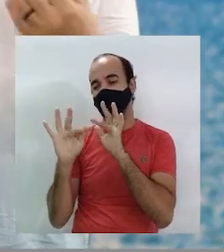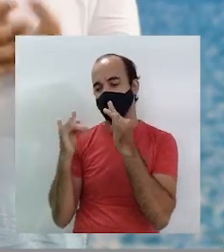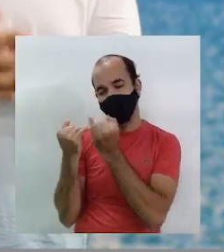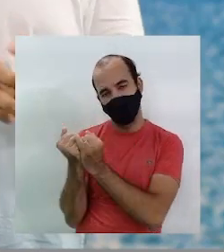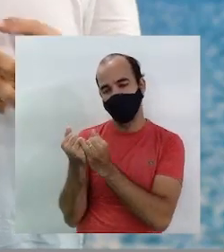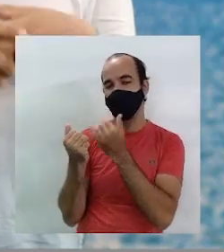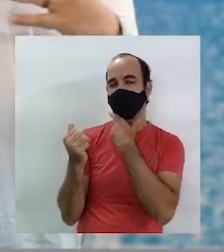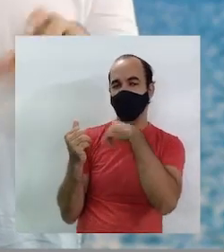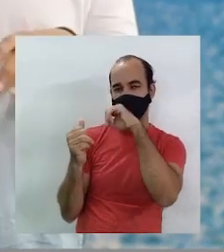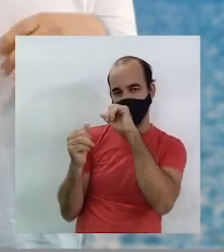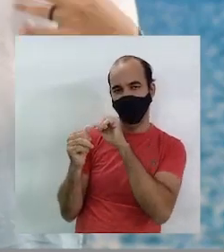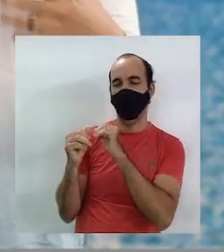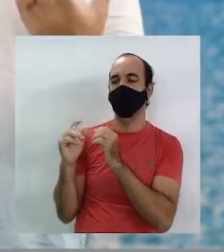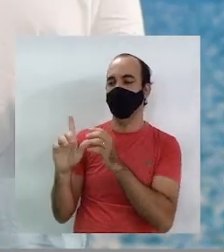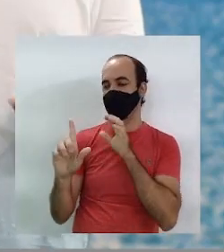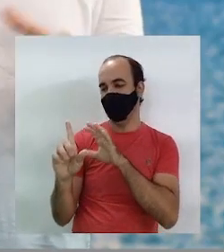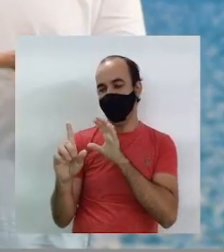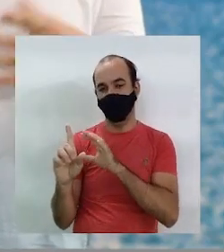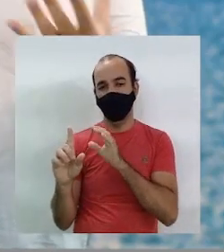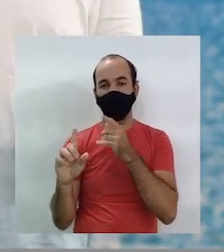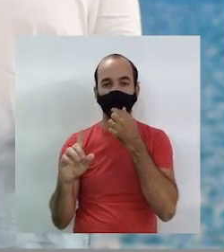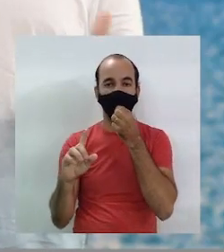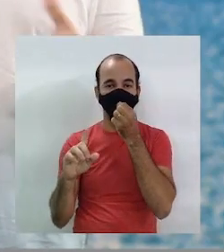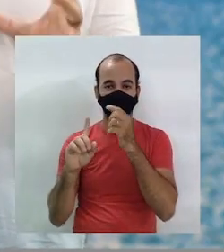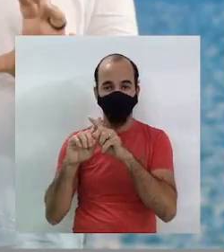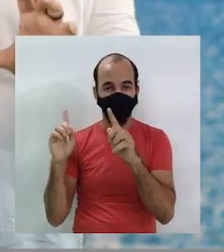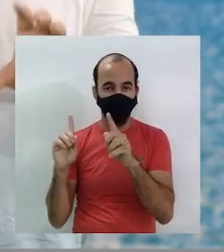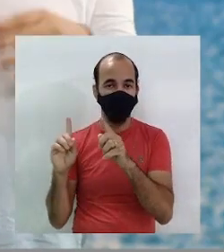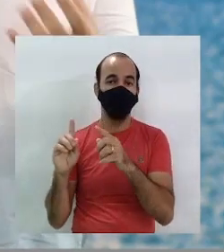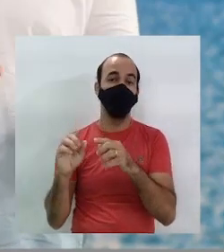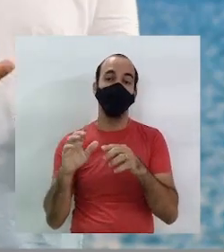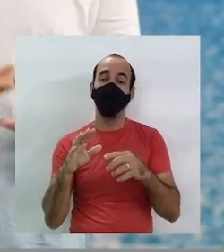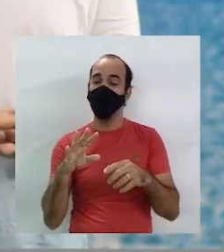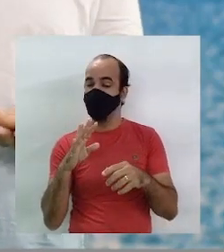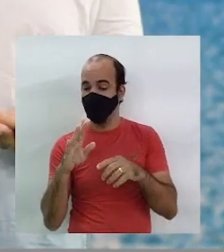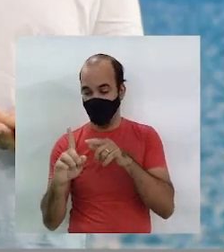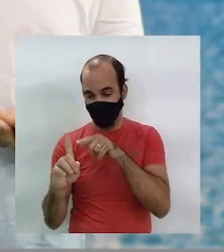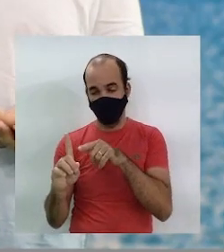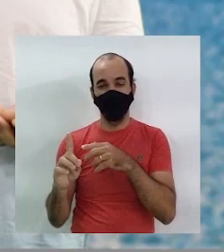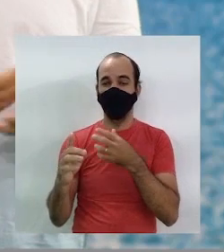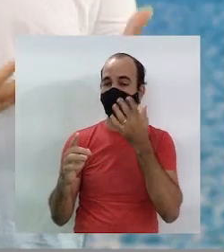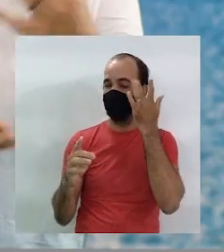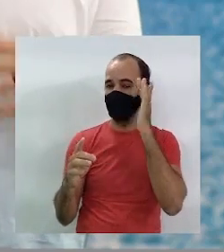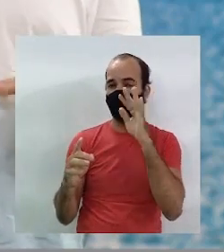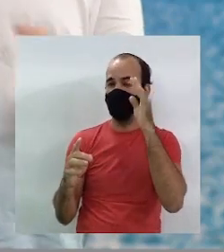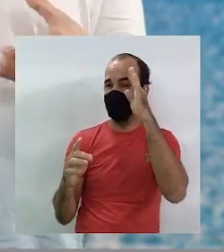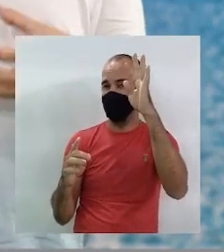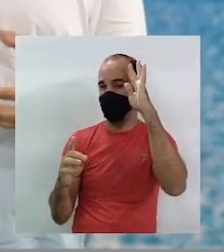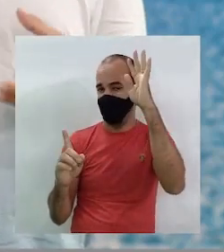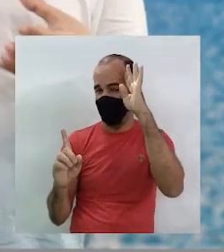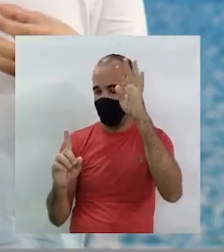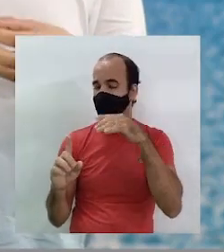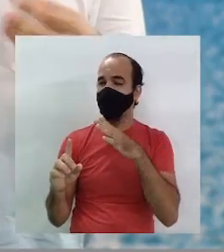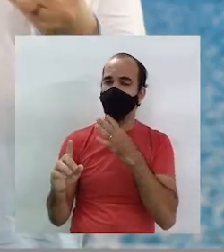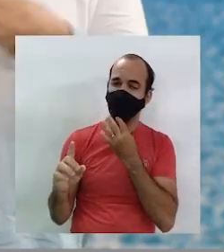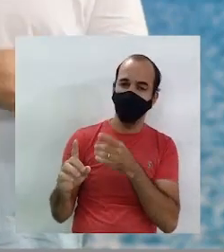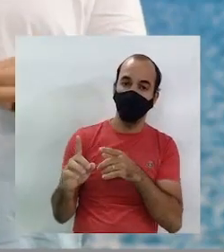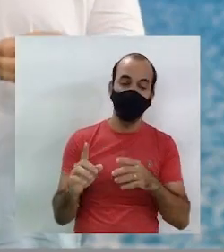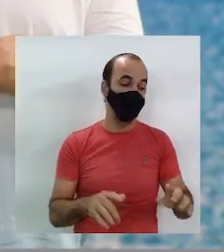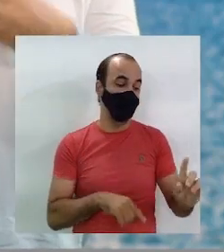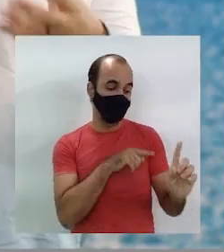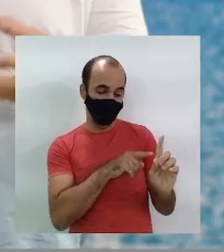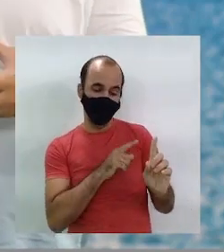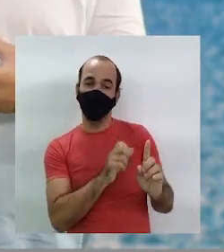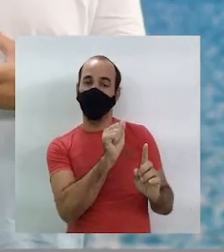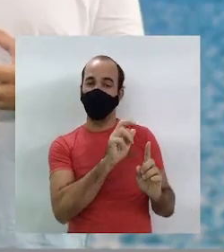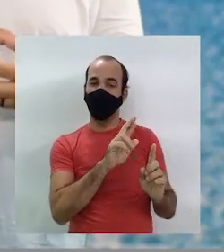não tinha tanto conhecimento teórico, né? Ariano tinha muito conhecimento teórico, então Francisco Brenan ele começou a